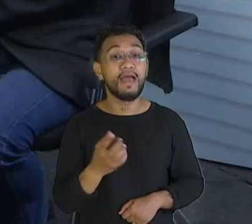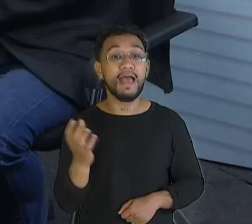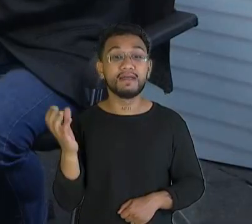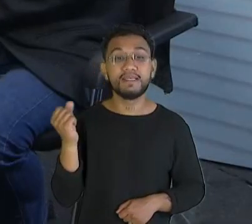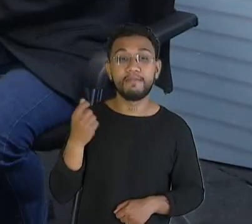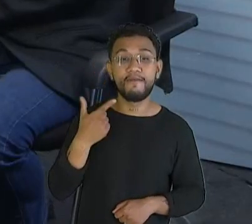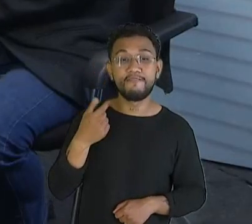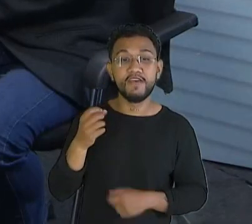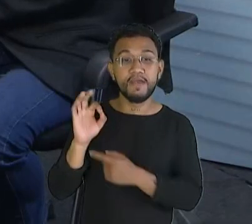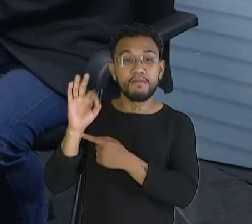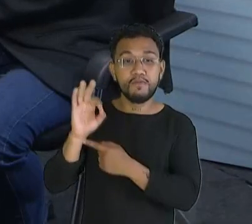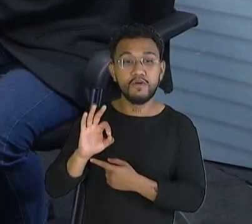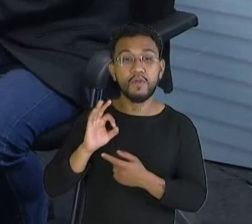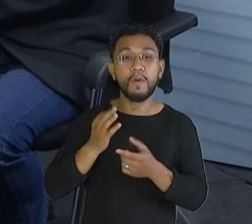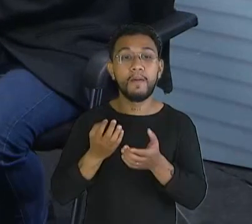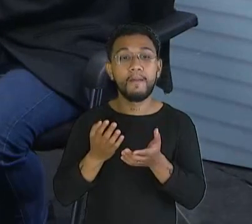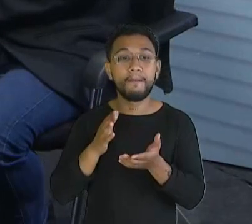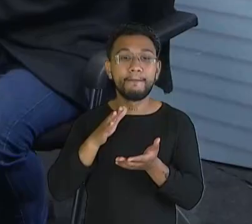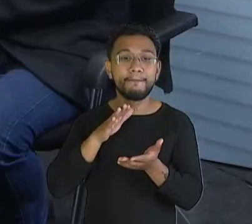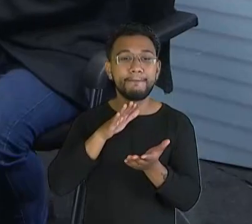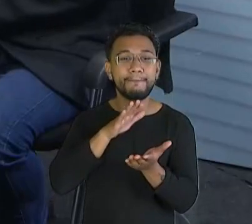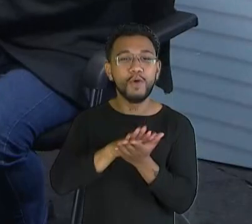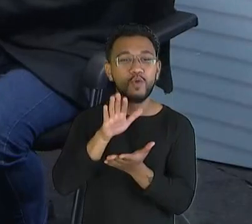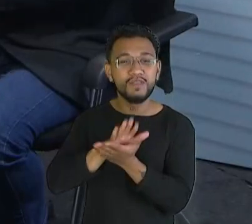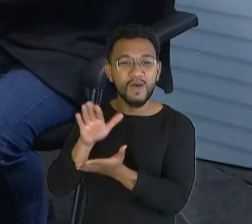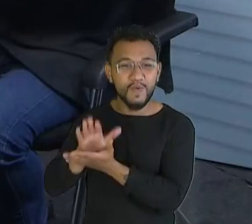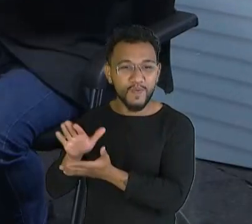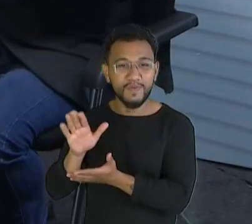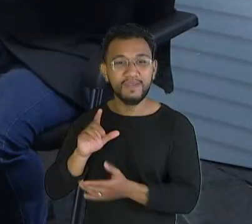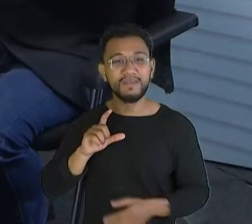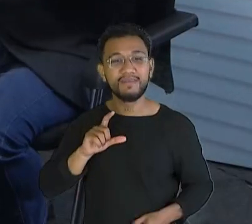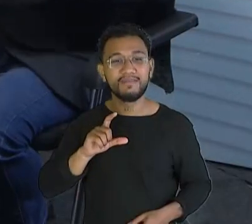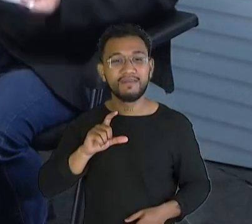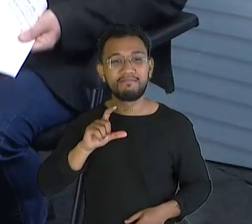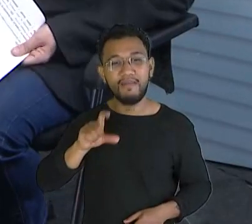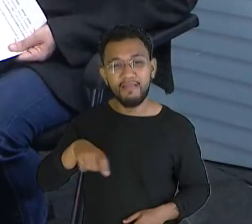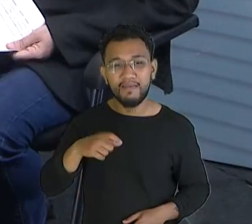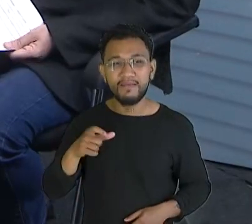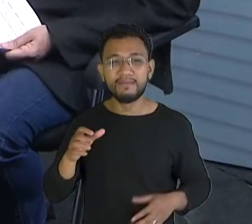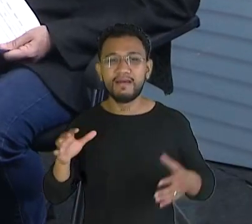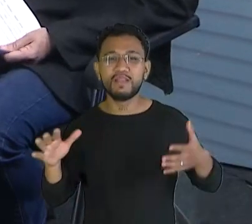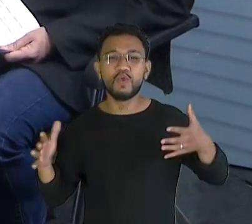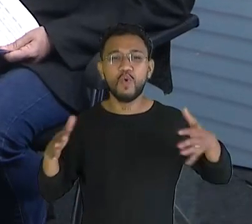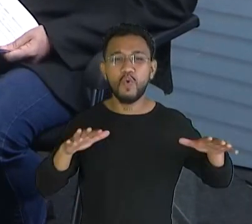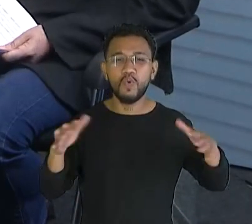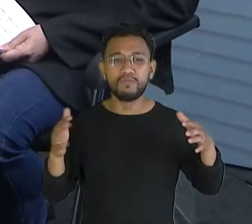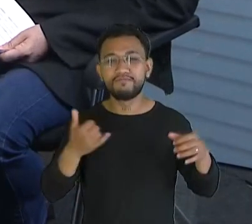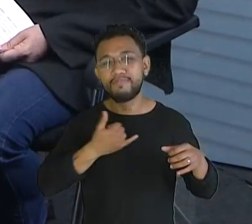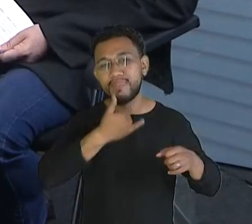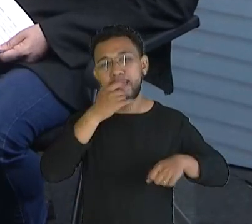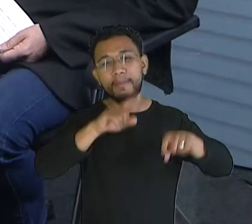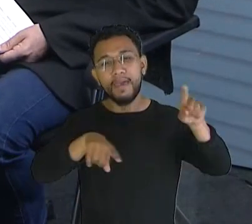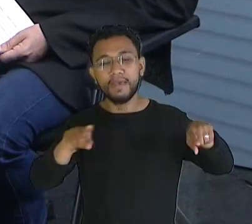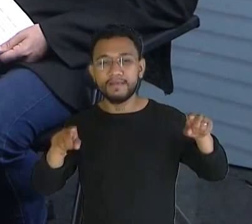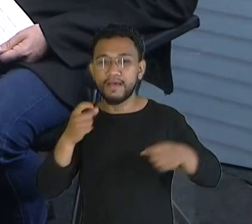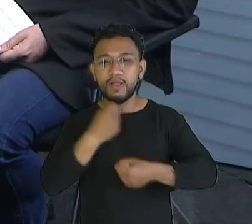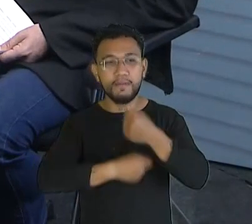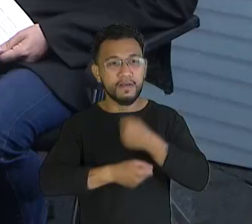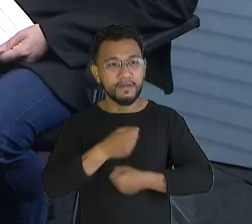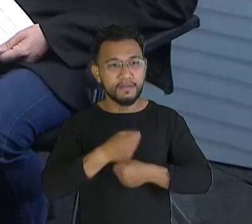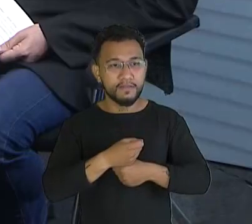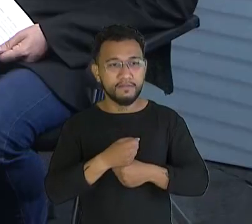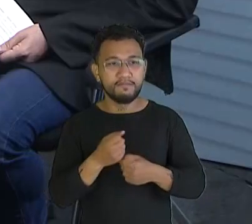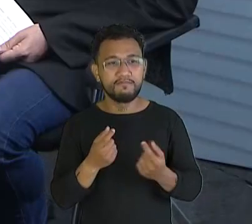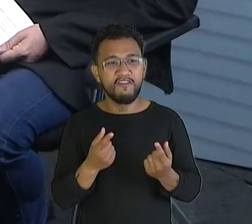de Fortaleza dos secundaristas, né? Mas é um que dá em torno... Depende do ano. Ano passado